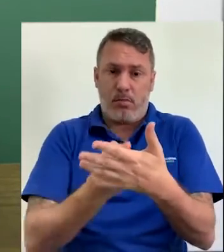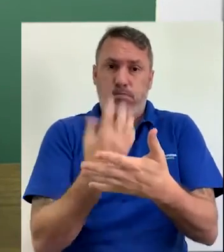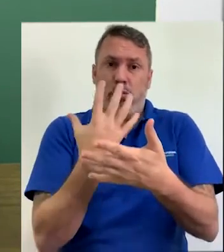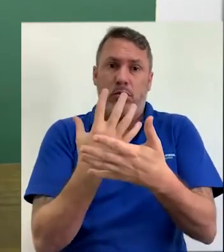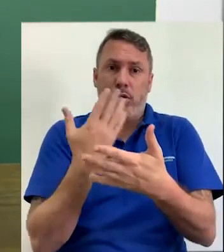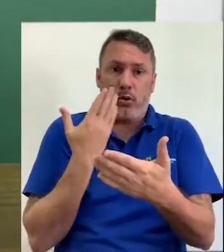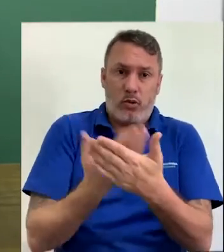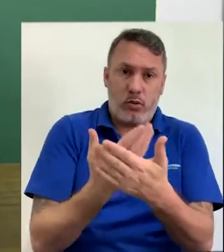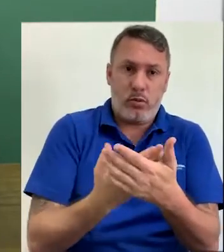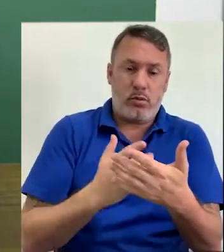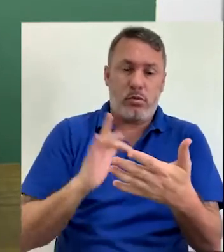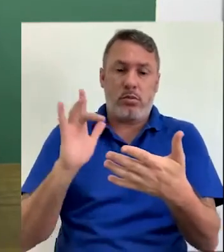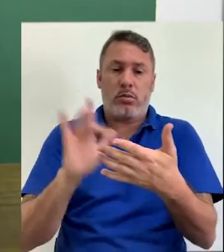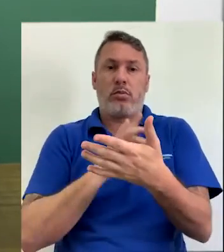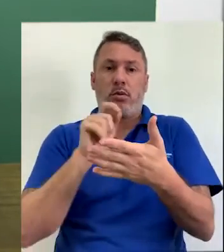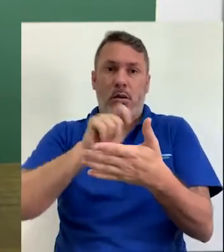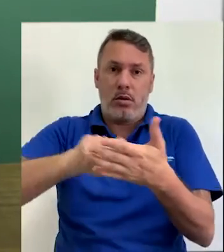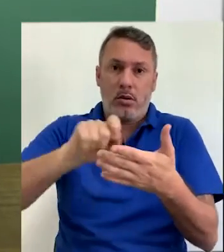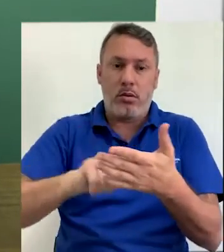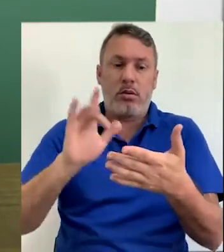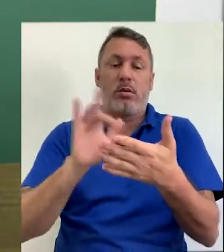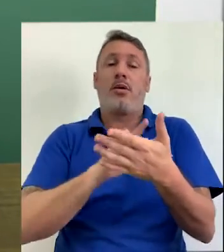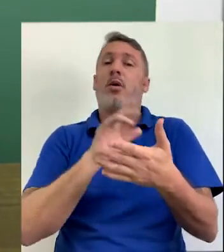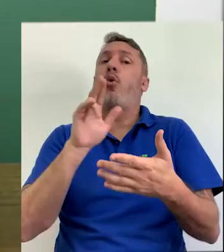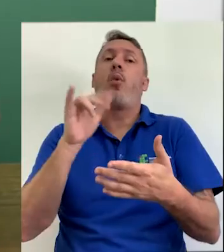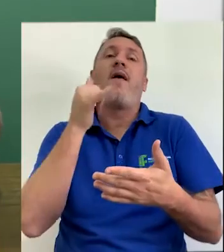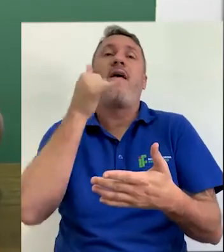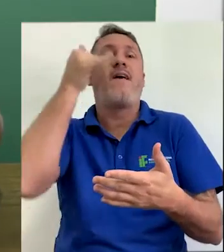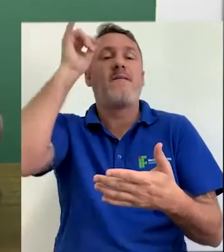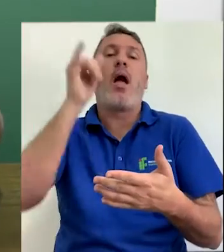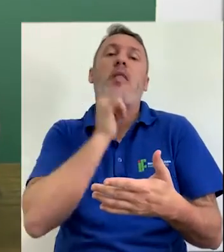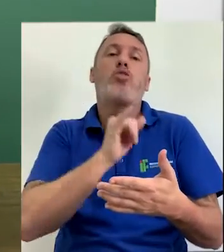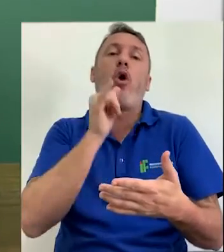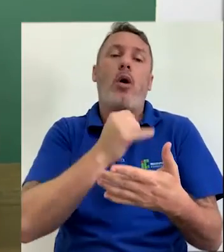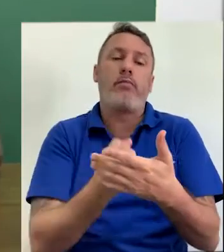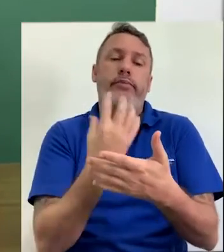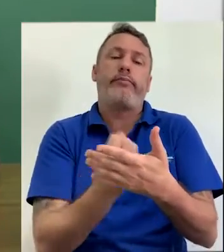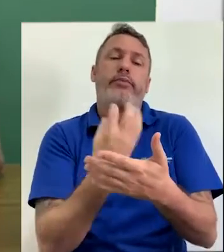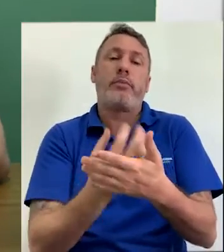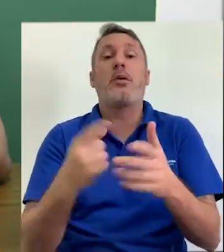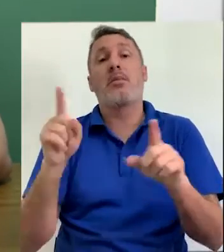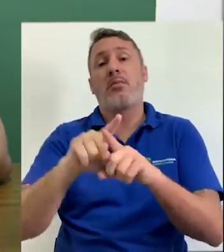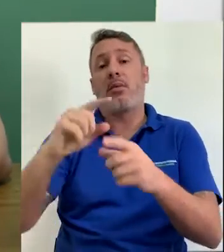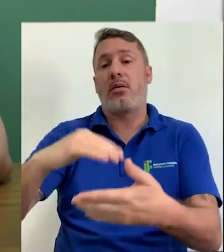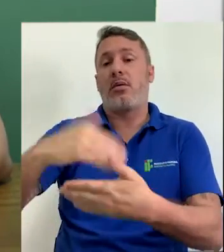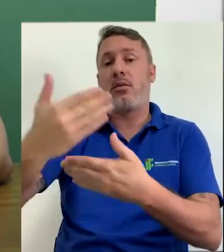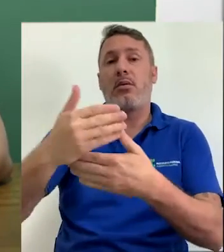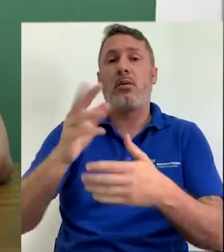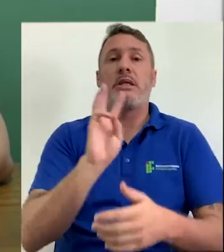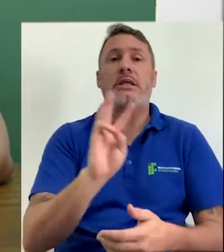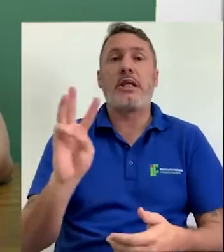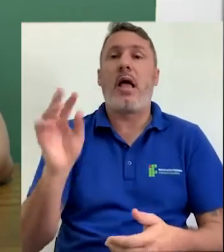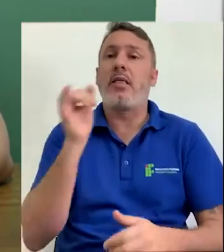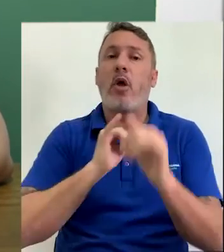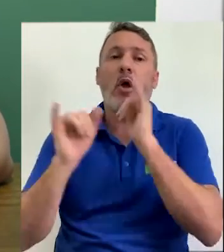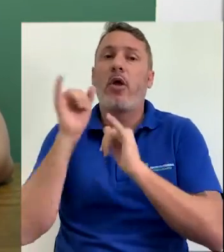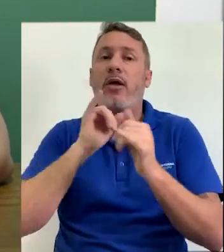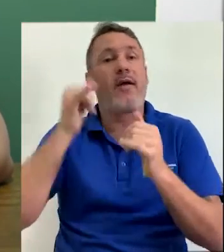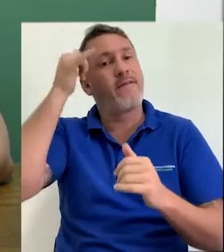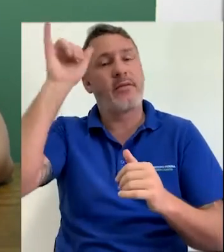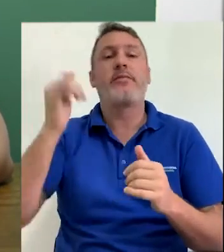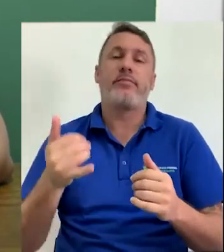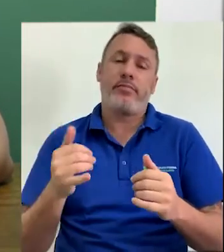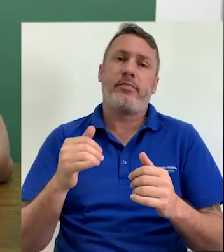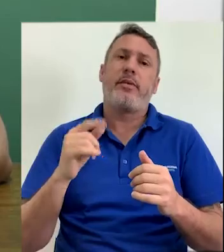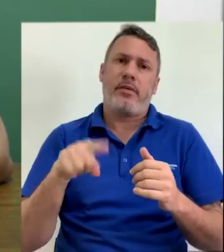anotações, sem abrir janelas que momentaneamente podem ser adiadas. Pessoal, eu